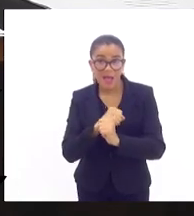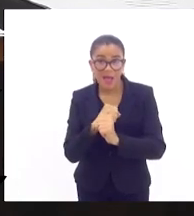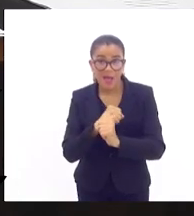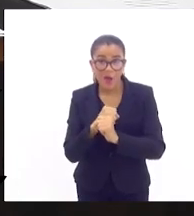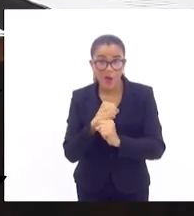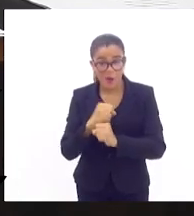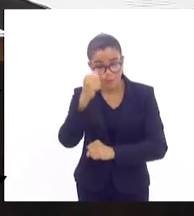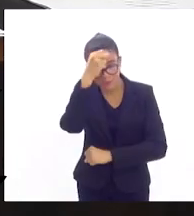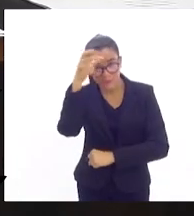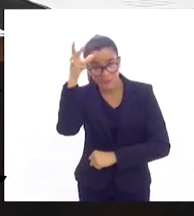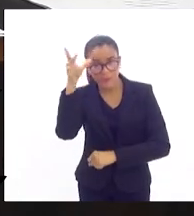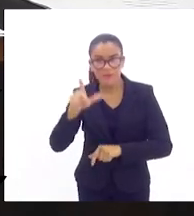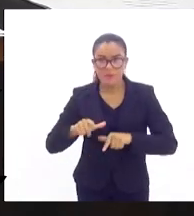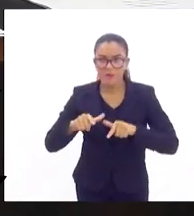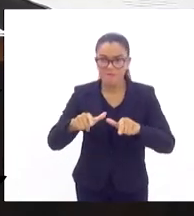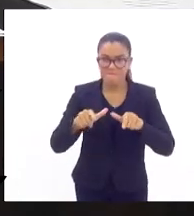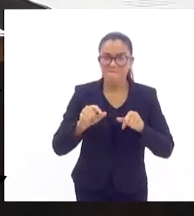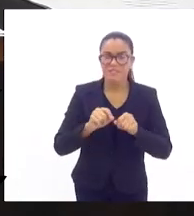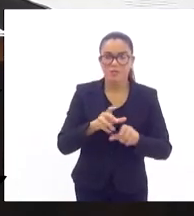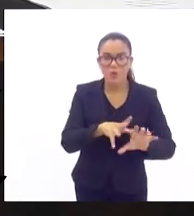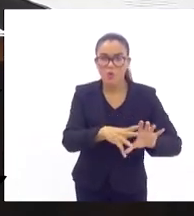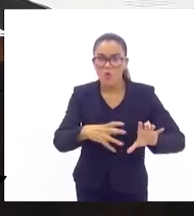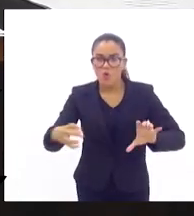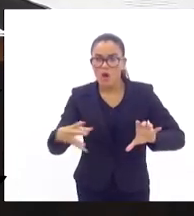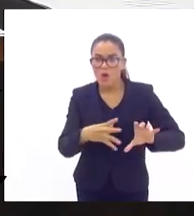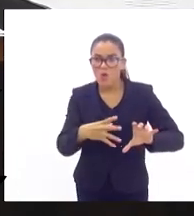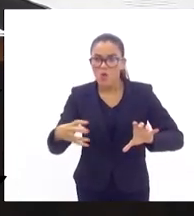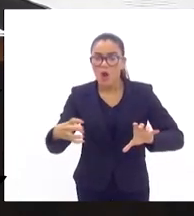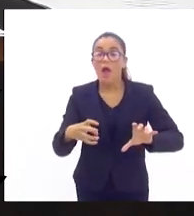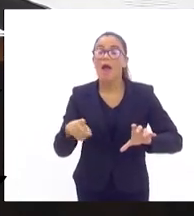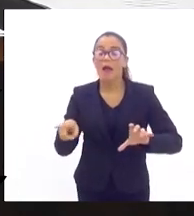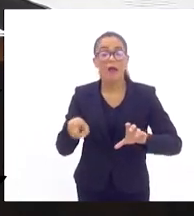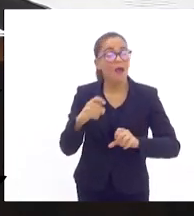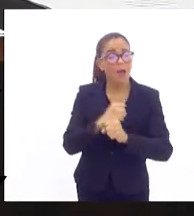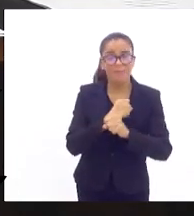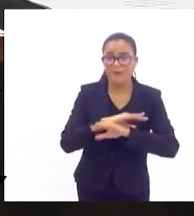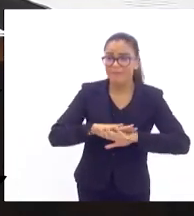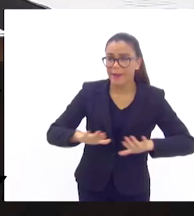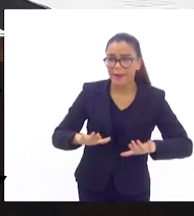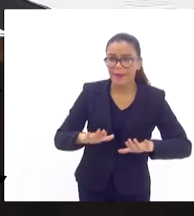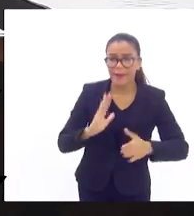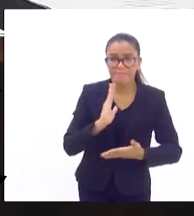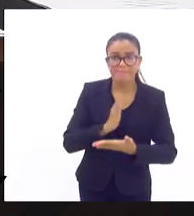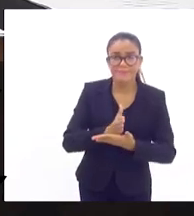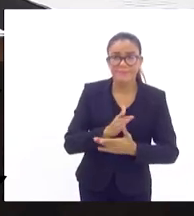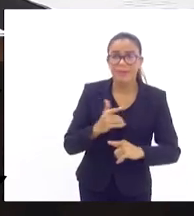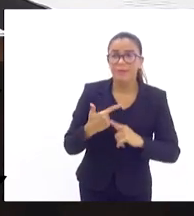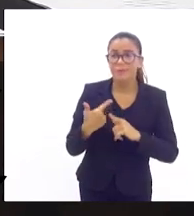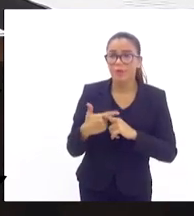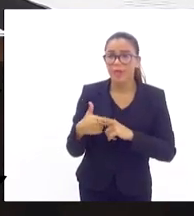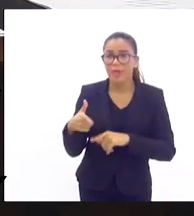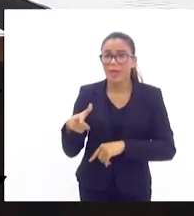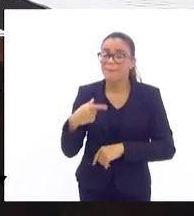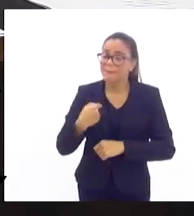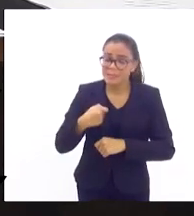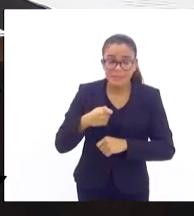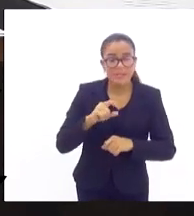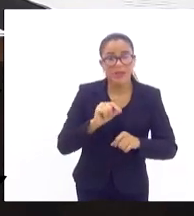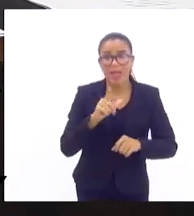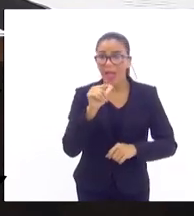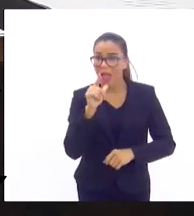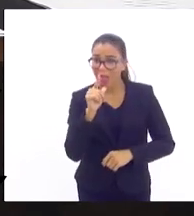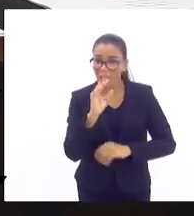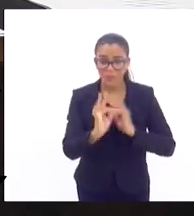o município está fazendo, de drenagem e pavimentação, a obra ia parar. Por quê? Porque a Mais Saneamento tinha que entrar com a rede de água e a rede de esgoto e não